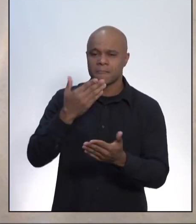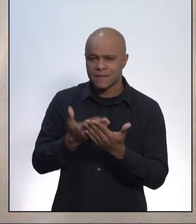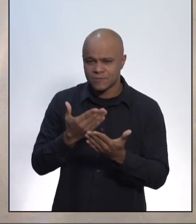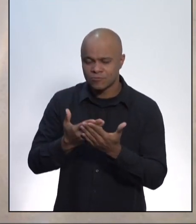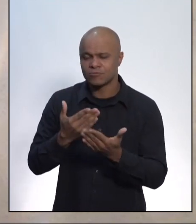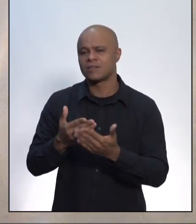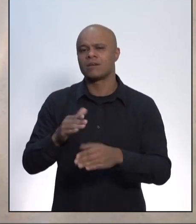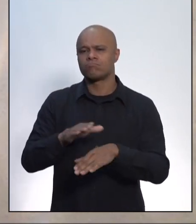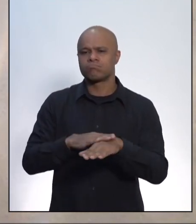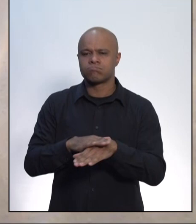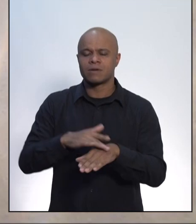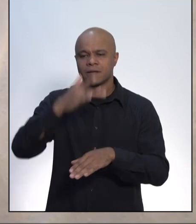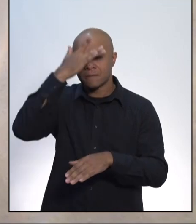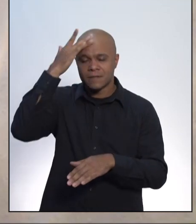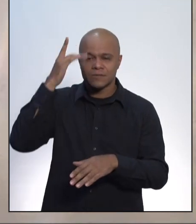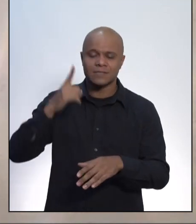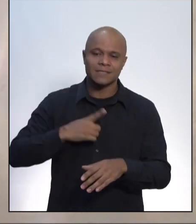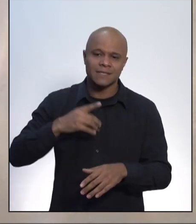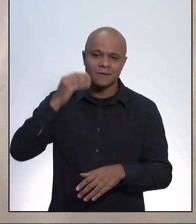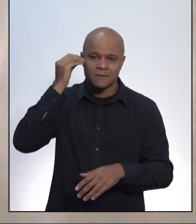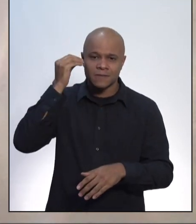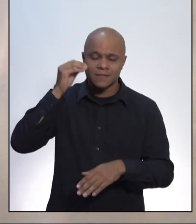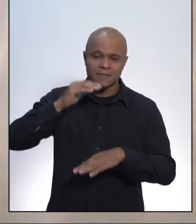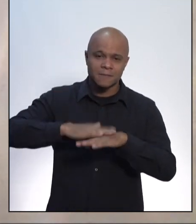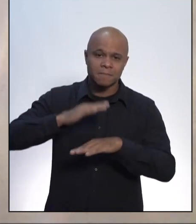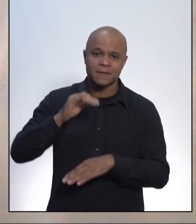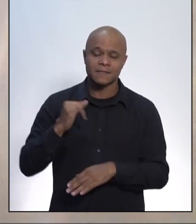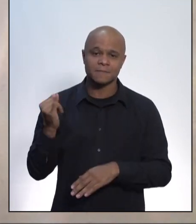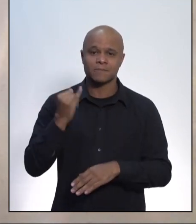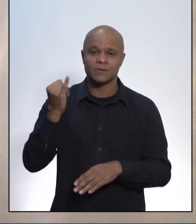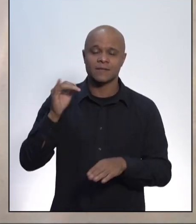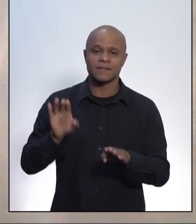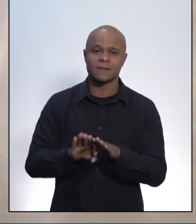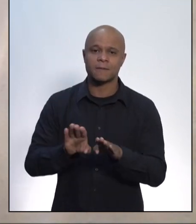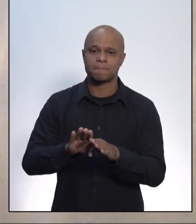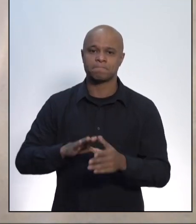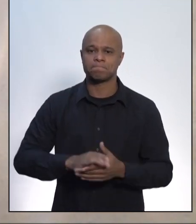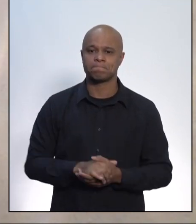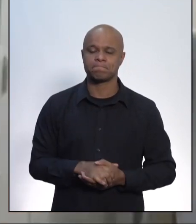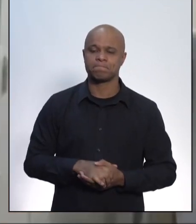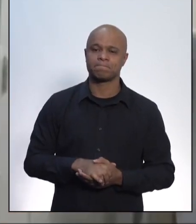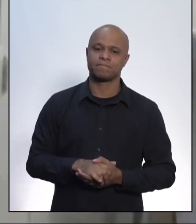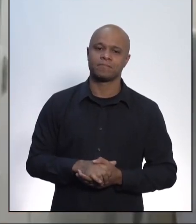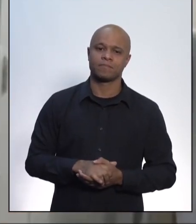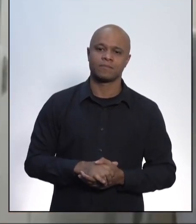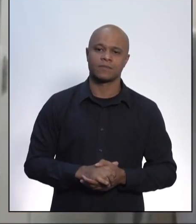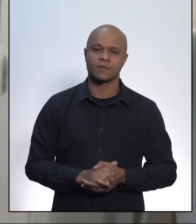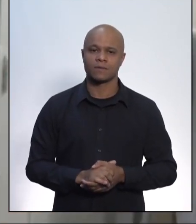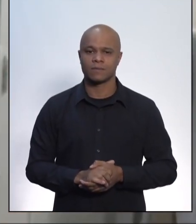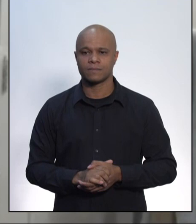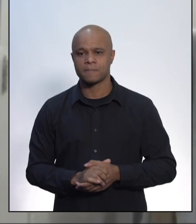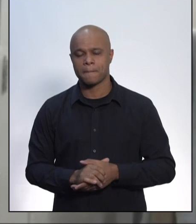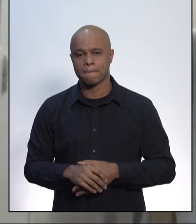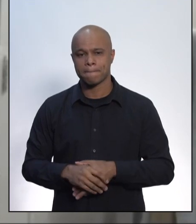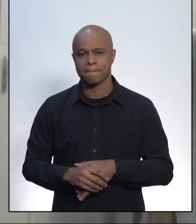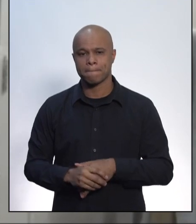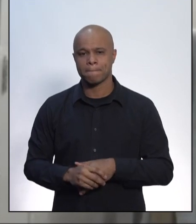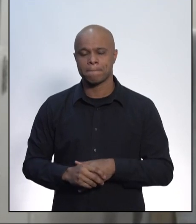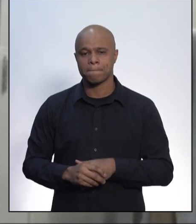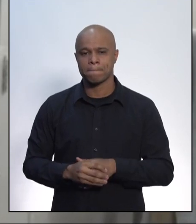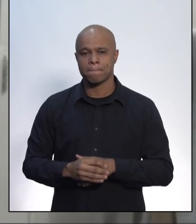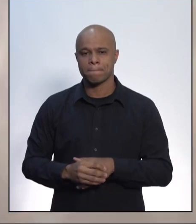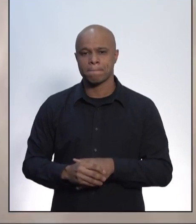com pessoas mais experientes é importante. Quer complementar, Bruno? Não, perfeito, pode seguir. A